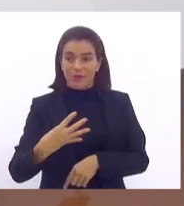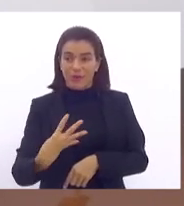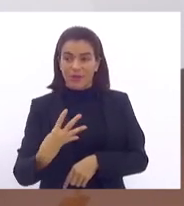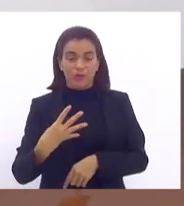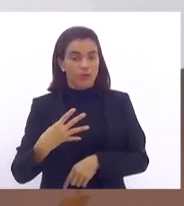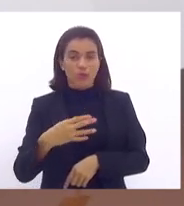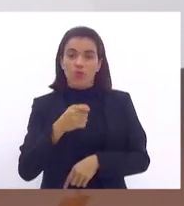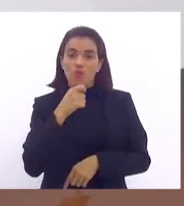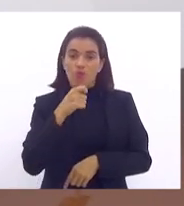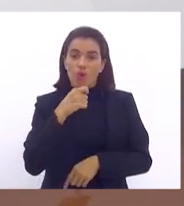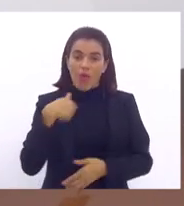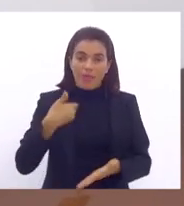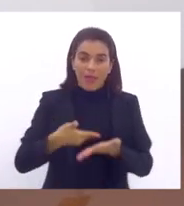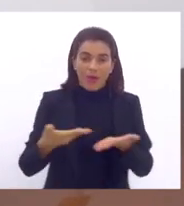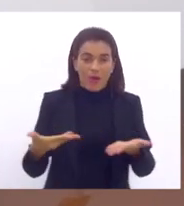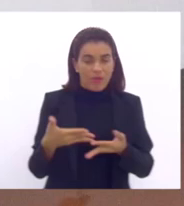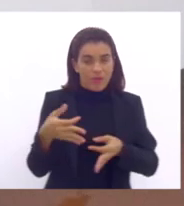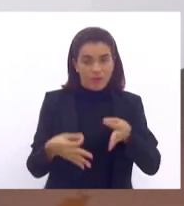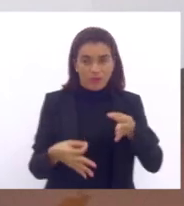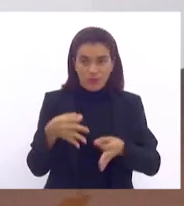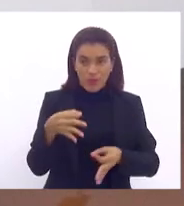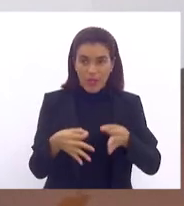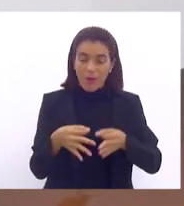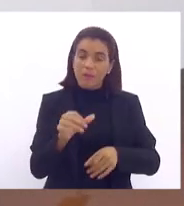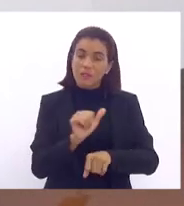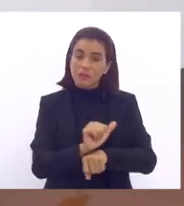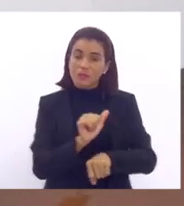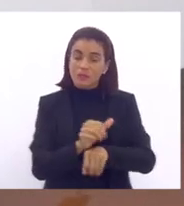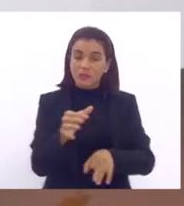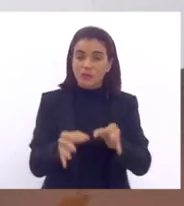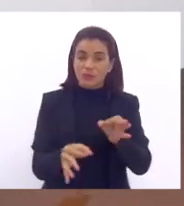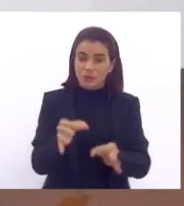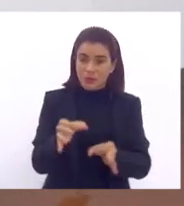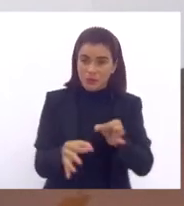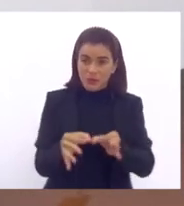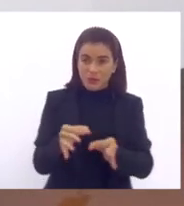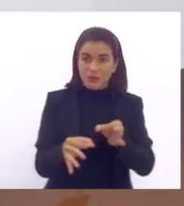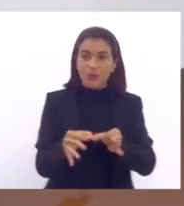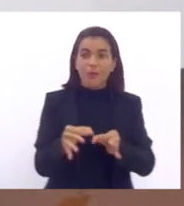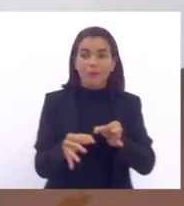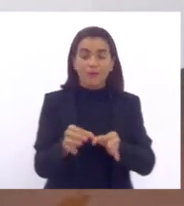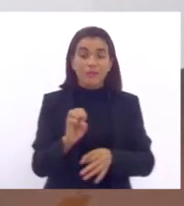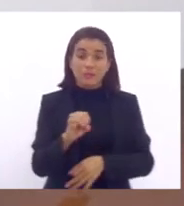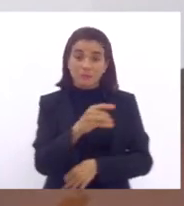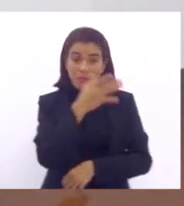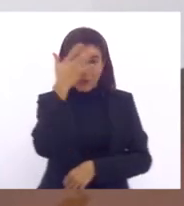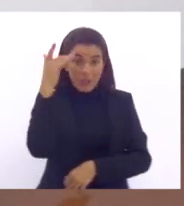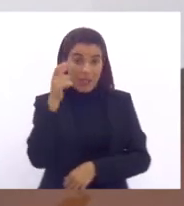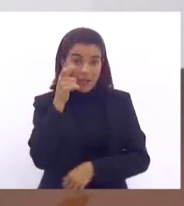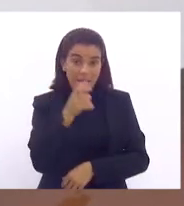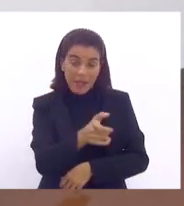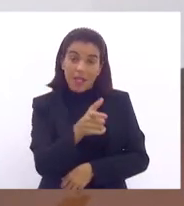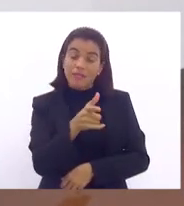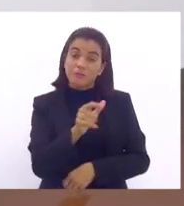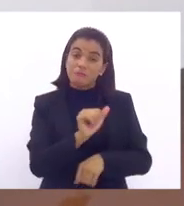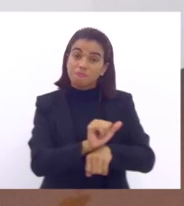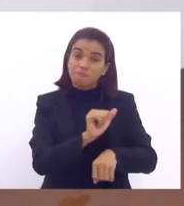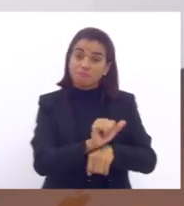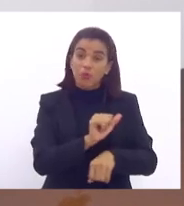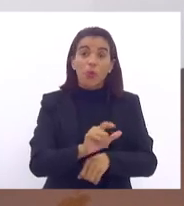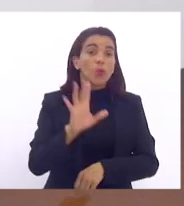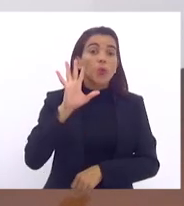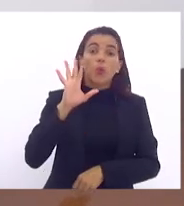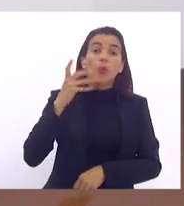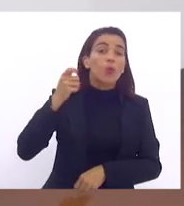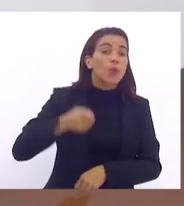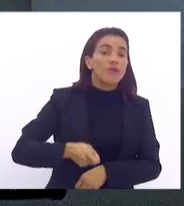foi julgada né Mas ela está pendente de julgamento e quem tem interesse por esse tema convém acompanhar o julgamento da SDI para ver o que vai ser